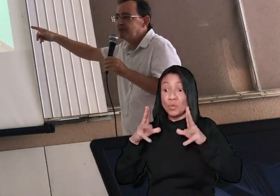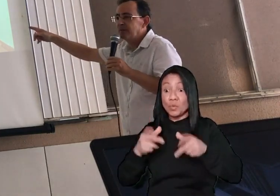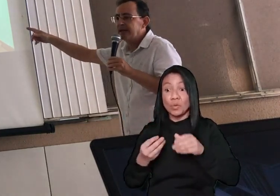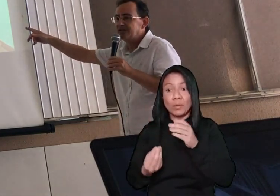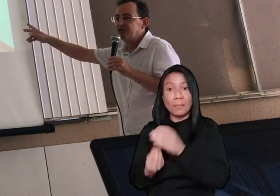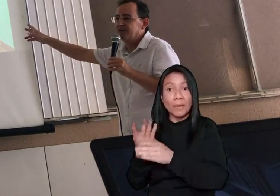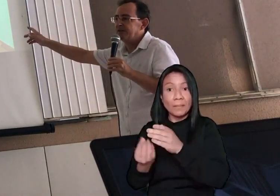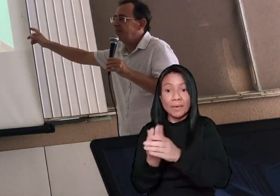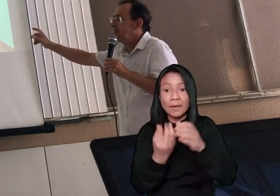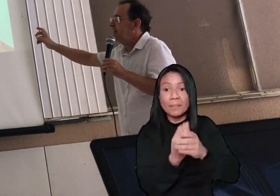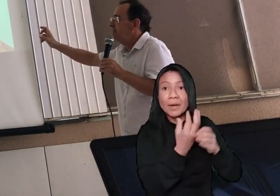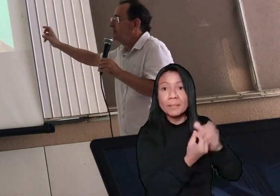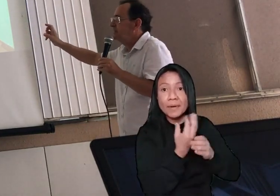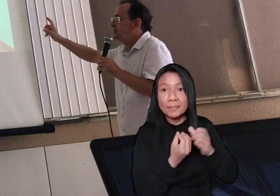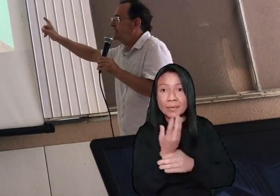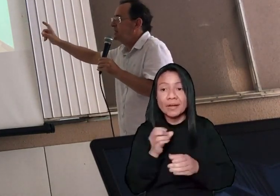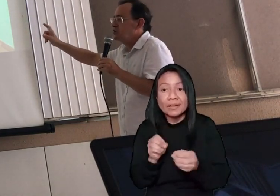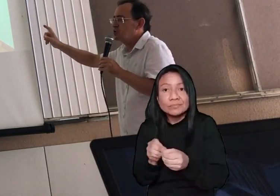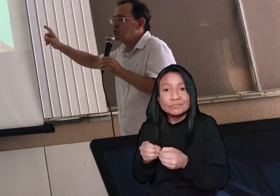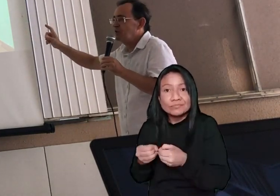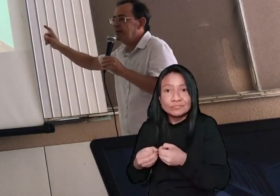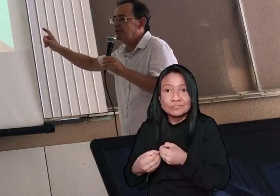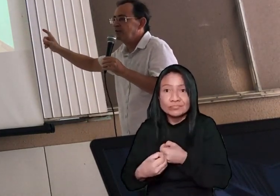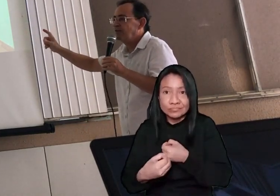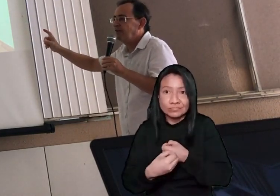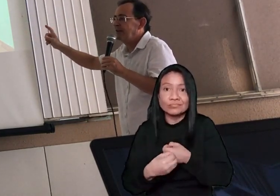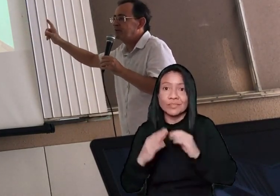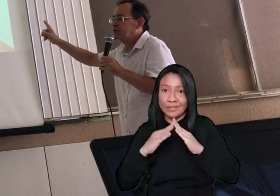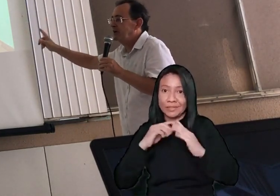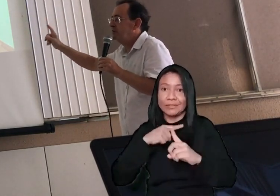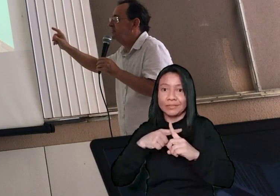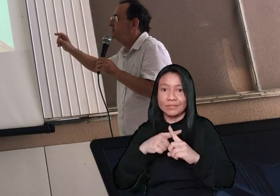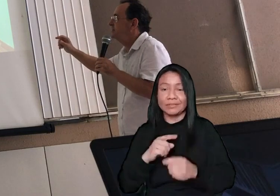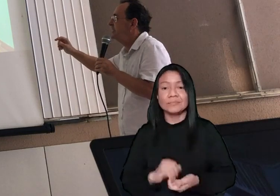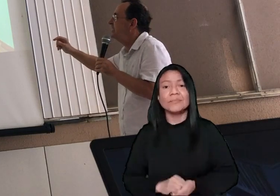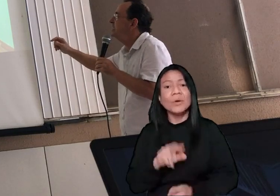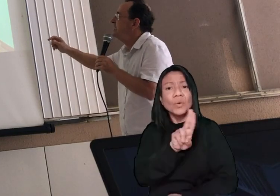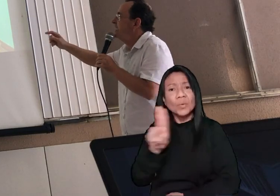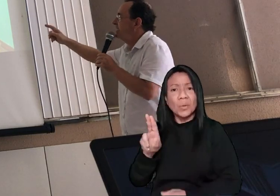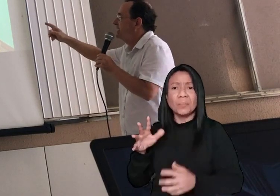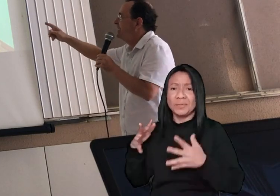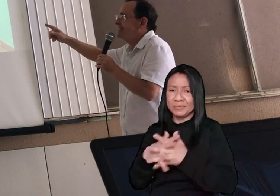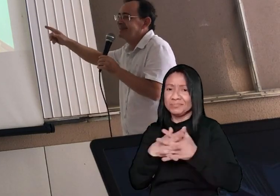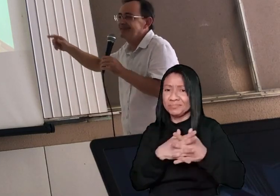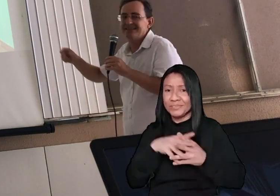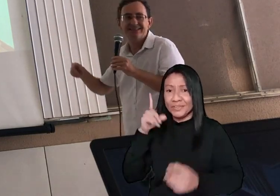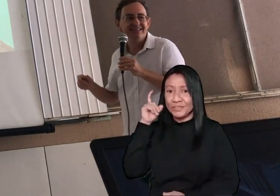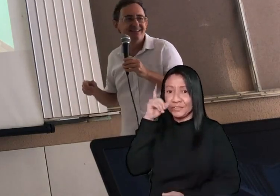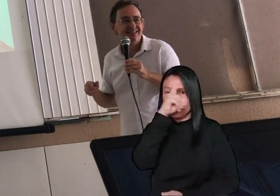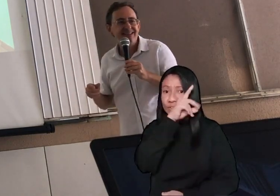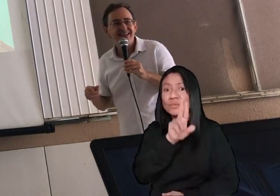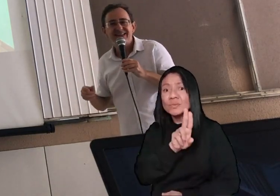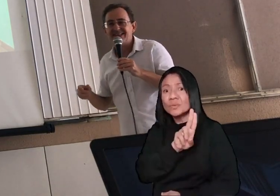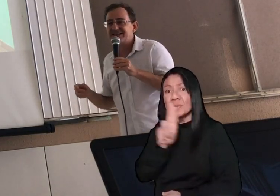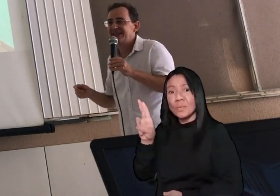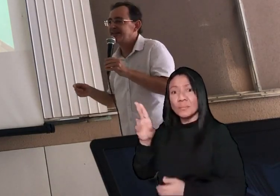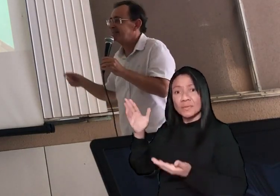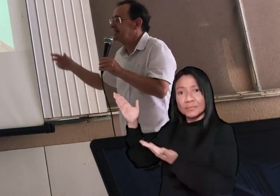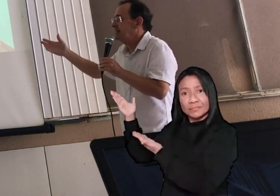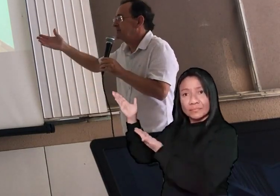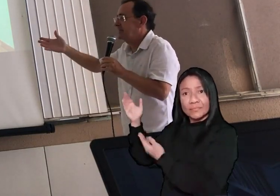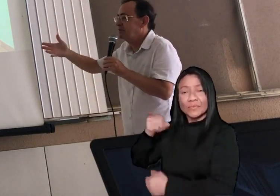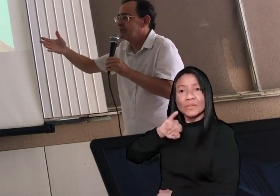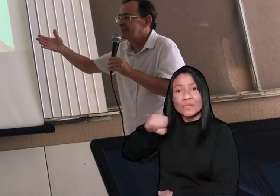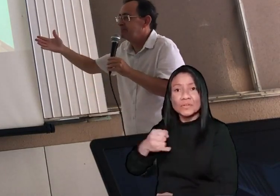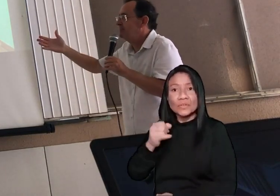nome bem complicadinho aqui, ó. O nome disso aqui é joeloflexório, tá? Aqui, que as